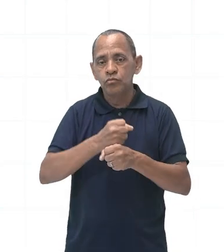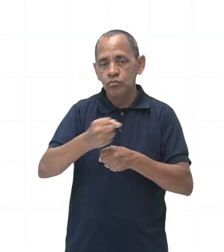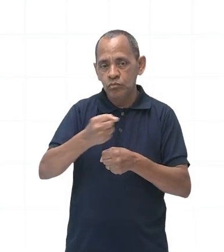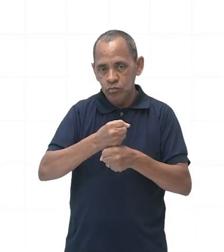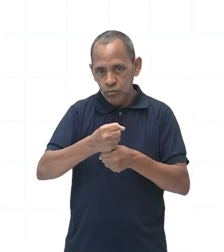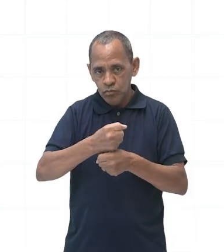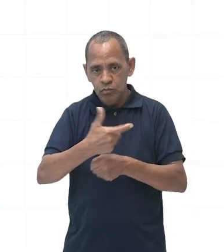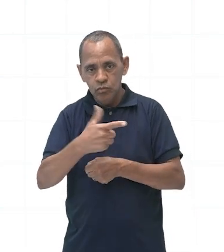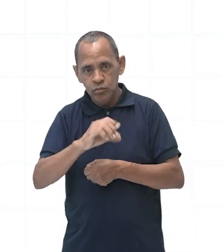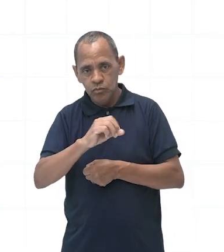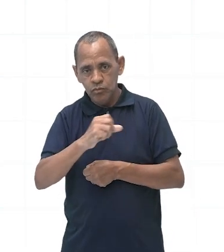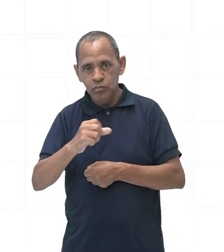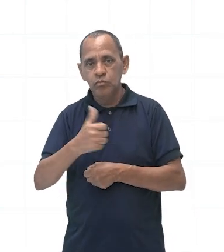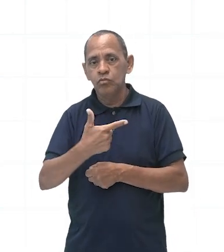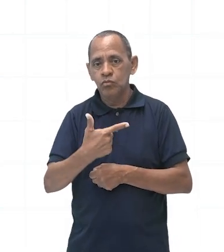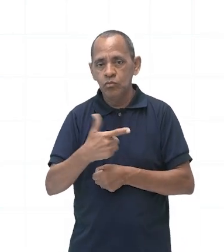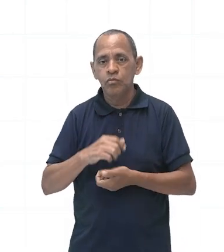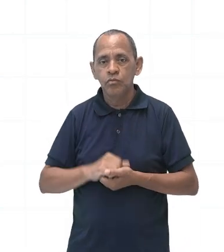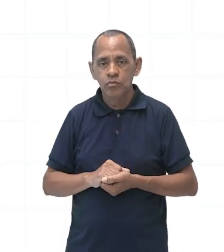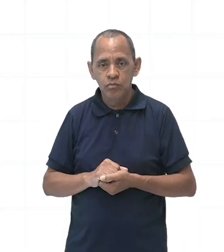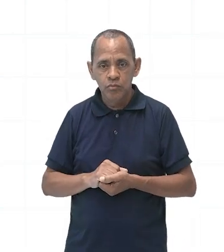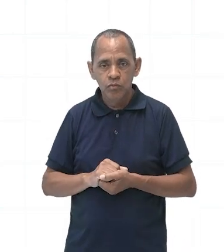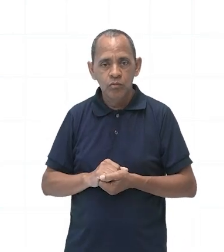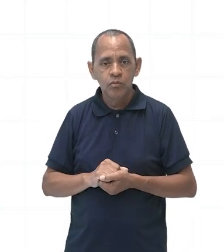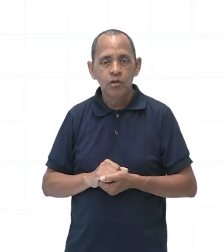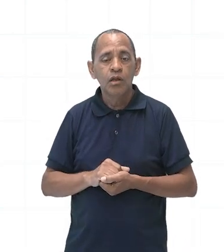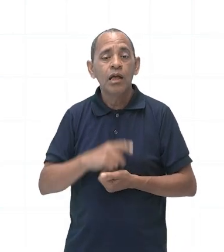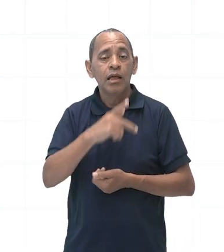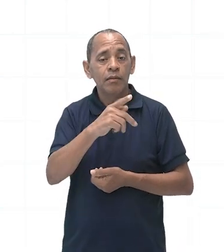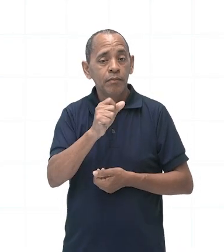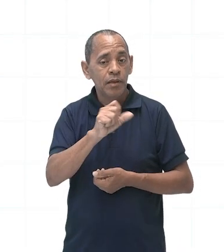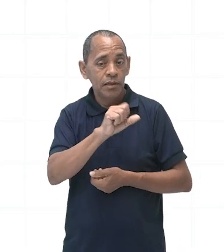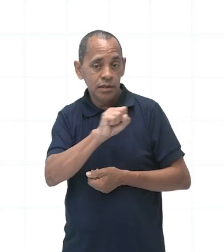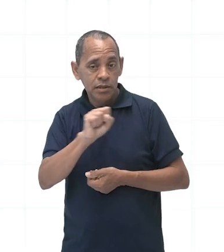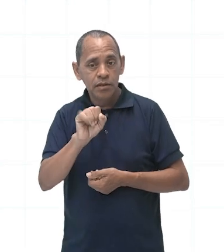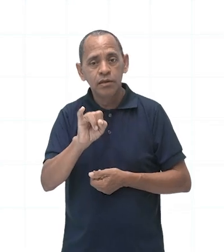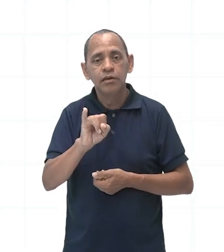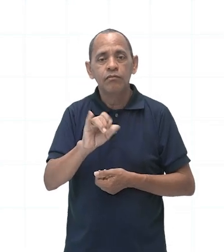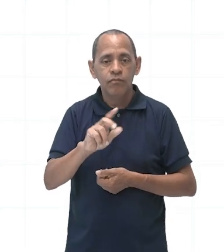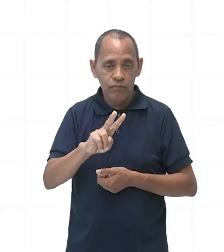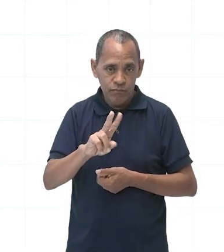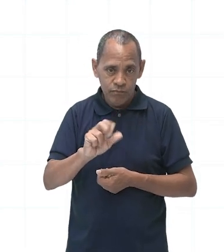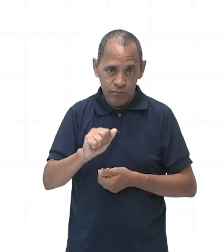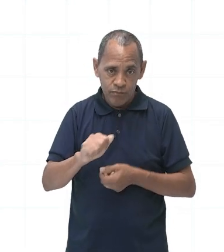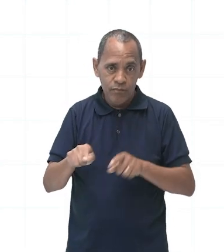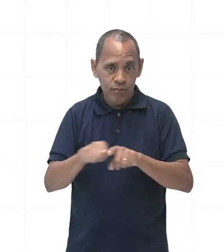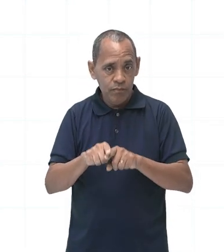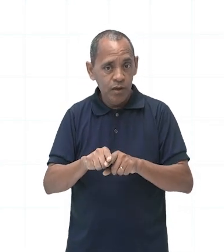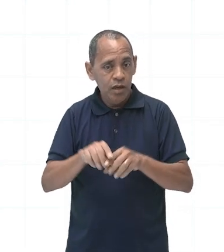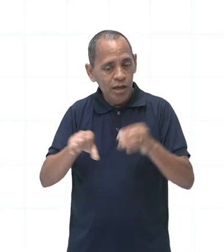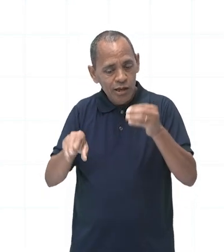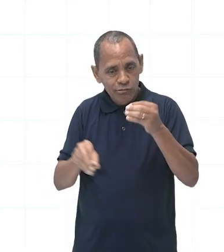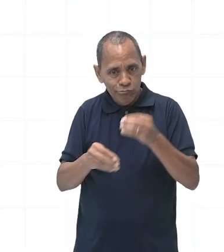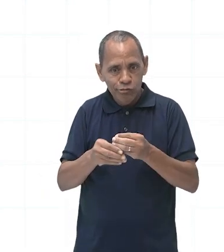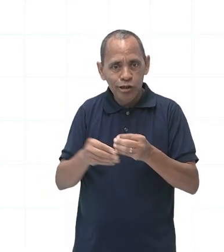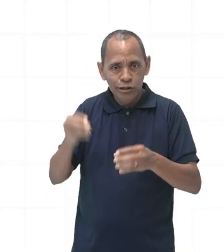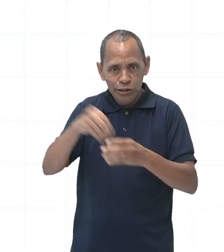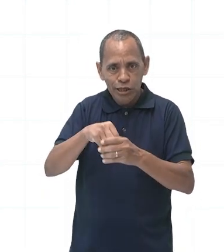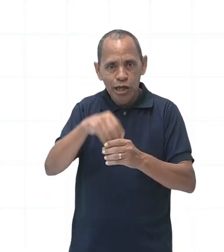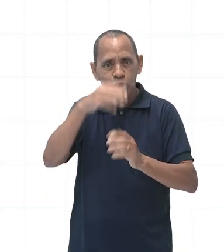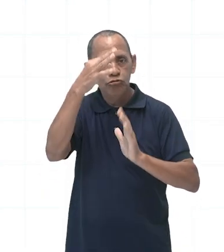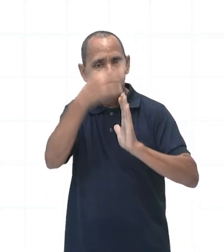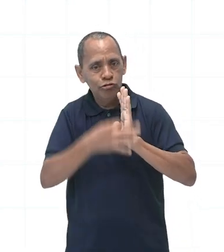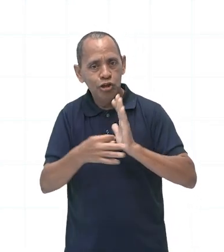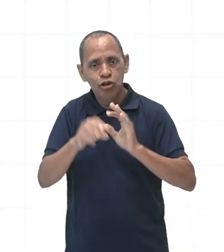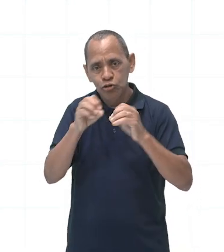Segundo Luft, o agente da passiva não deveria ser incluído entre os termos integrantes da